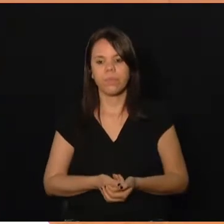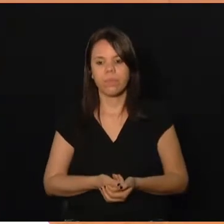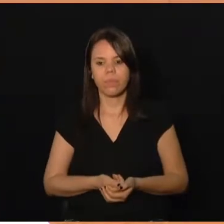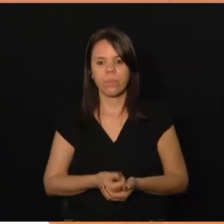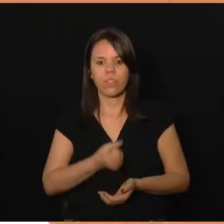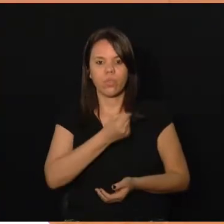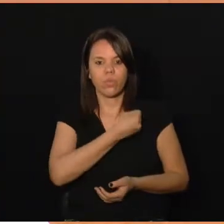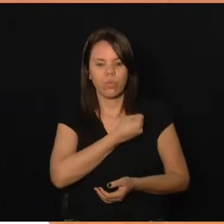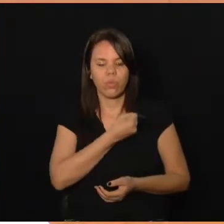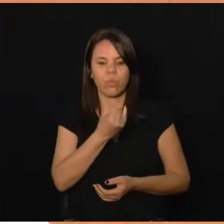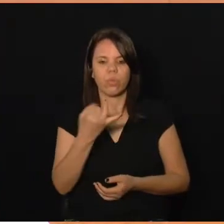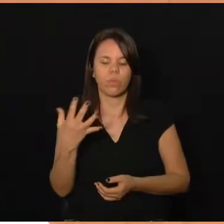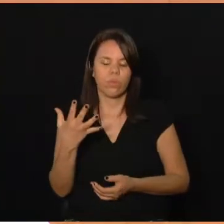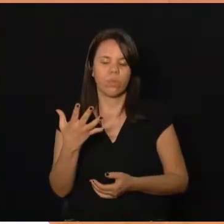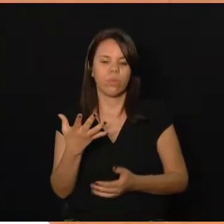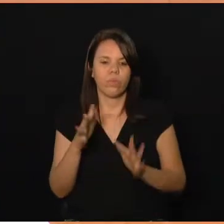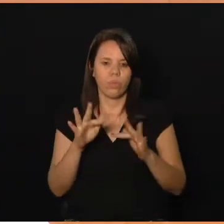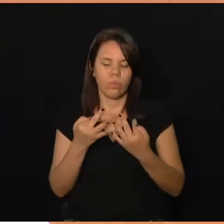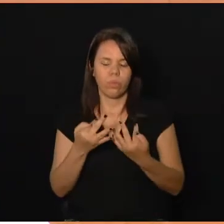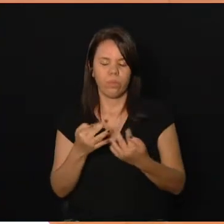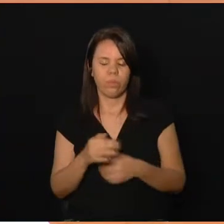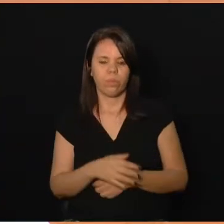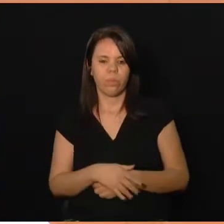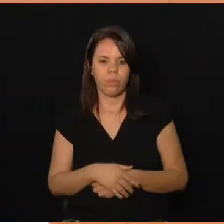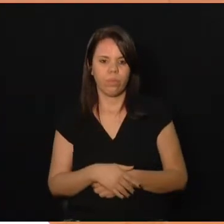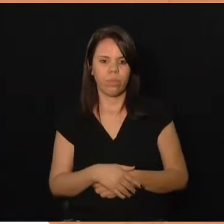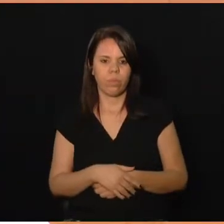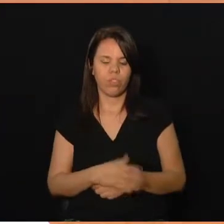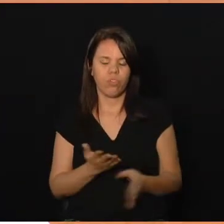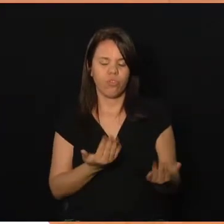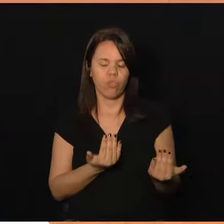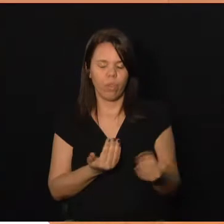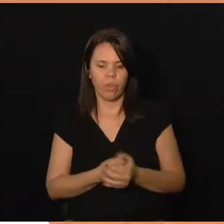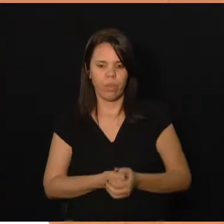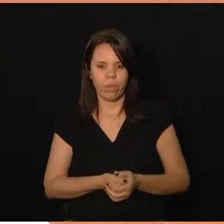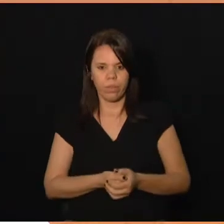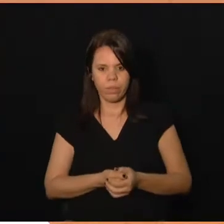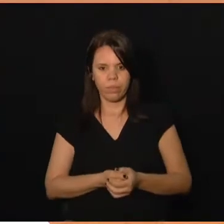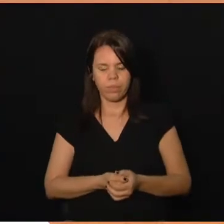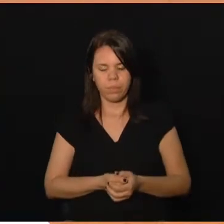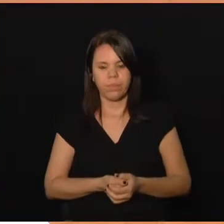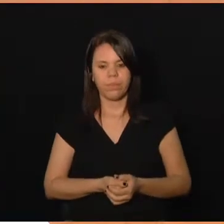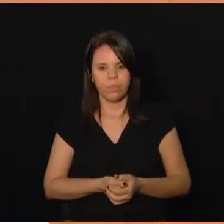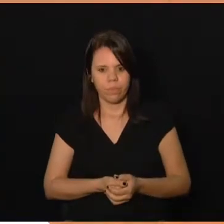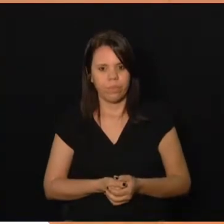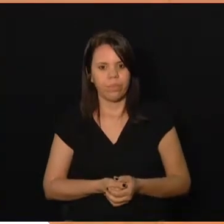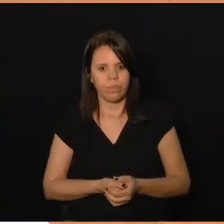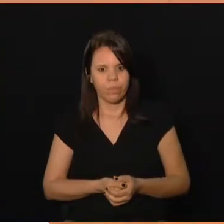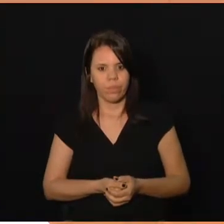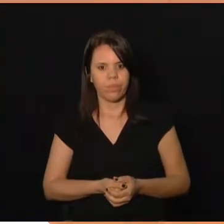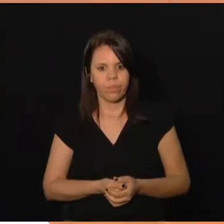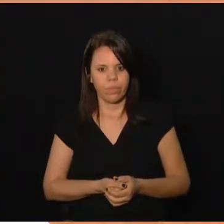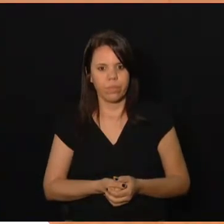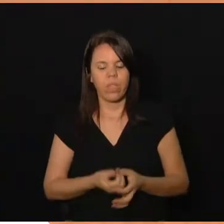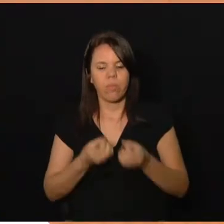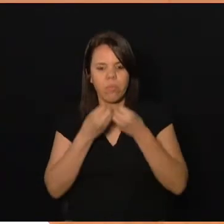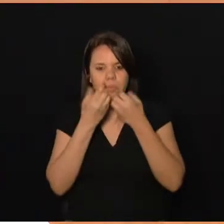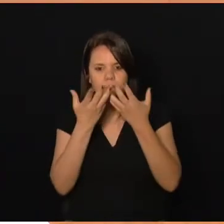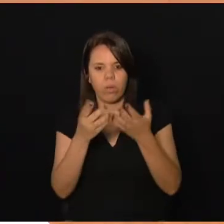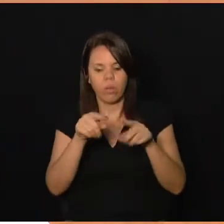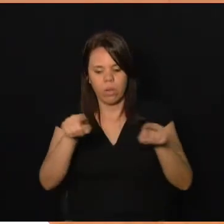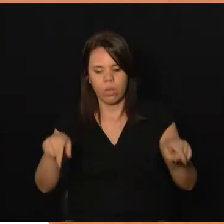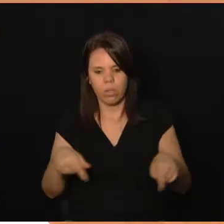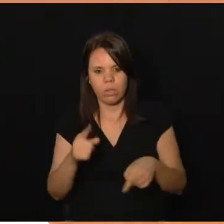Inúmeros pais, inúmeras mães, inúmeros jovens, eles jogam isso lá dentro do gabinete. Eles chegam